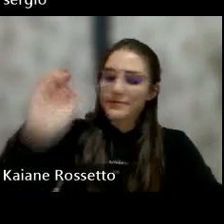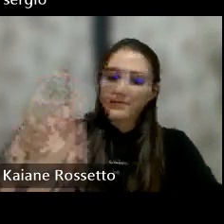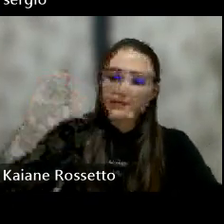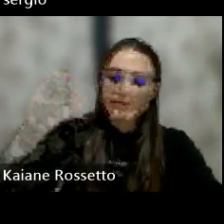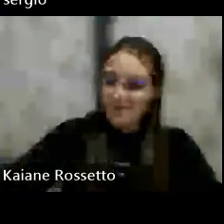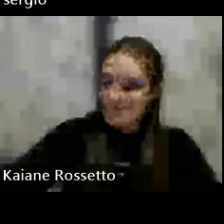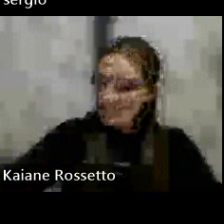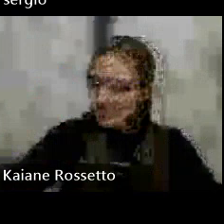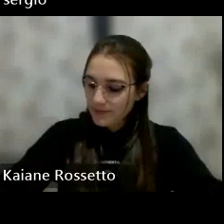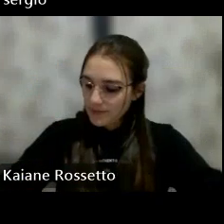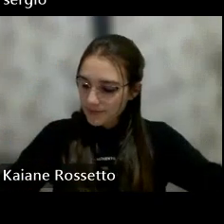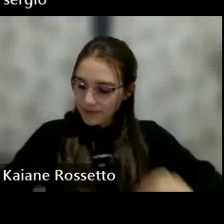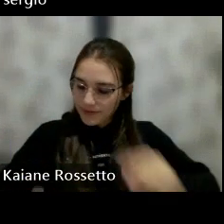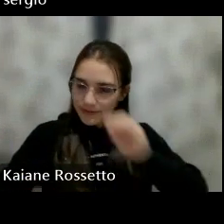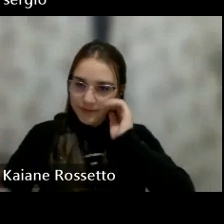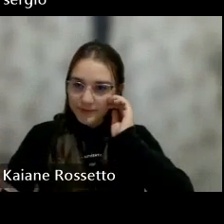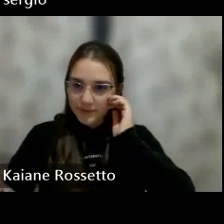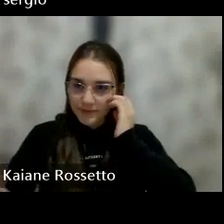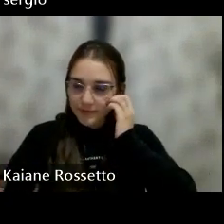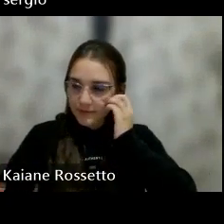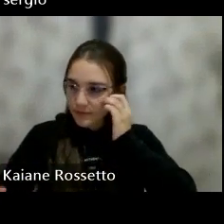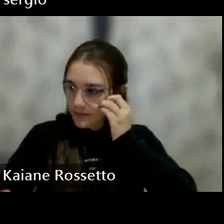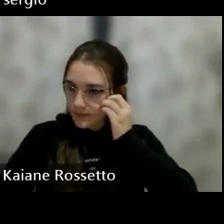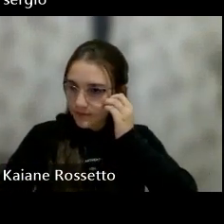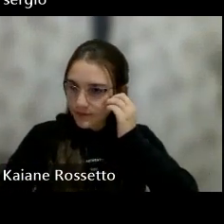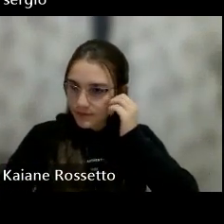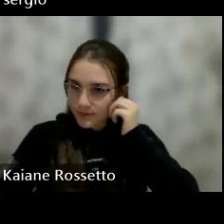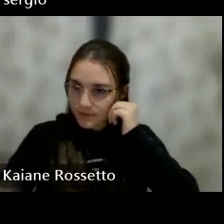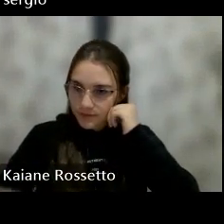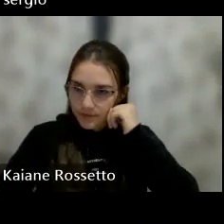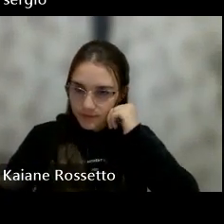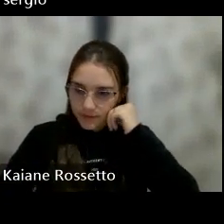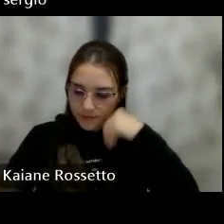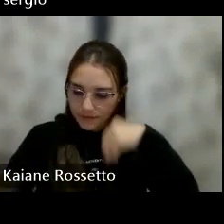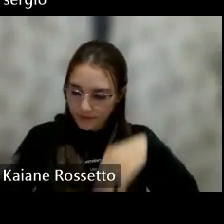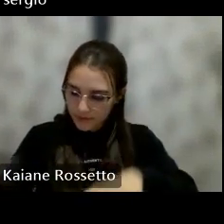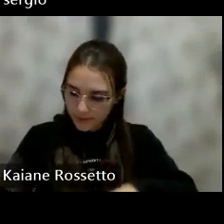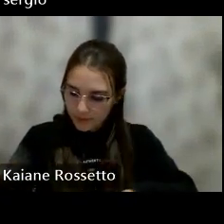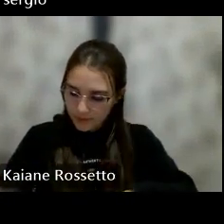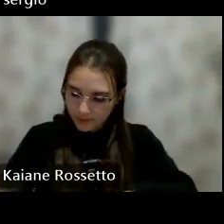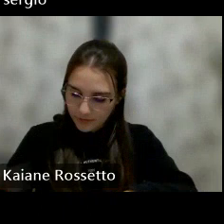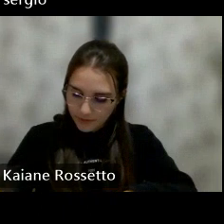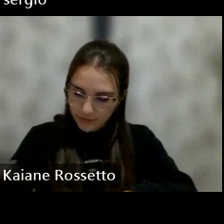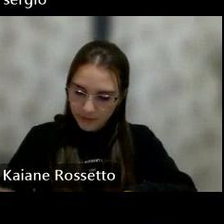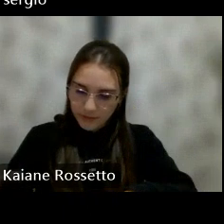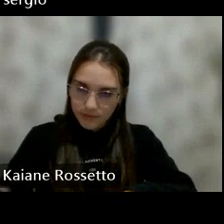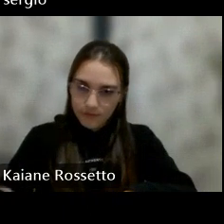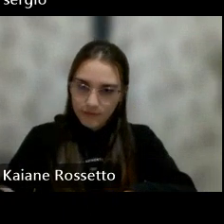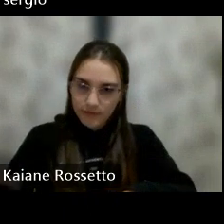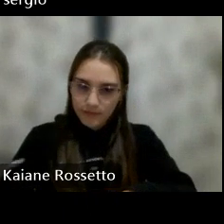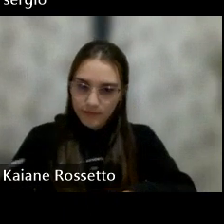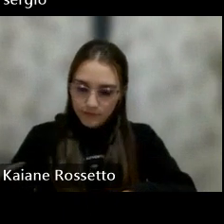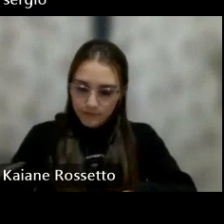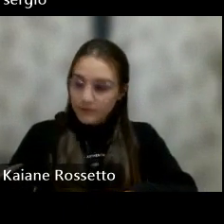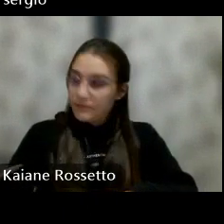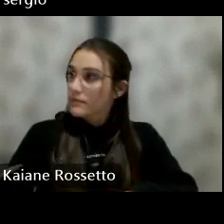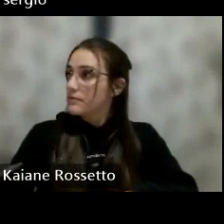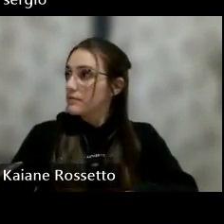processo. E eu já tinha, lendo o processo, constatado que no local, com aquelas 300